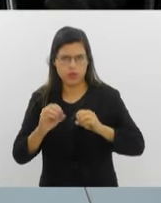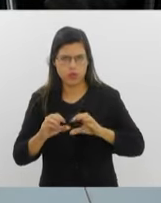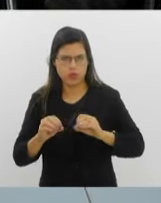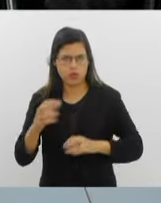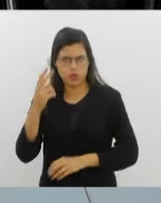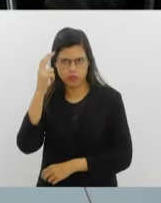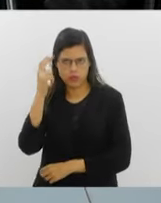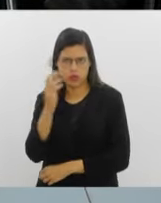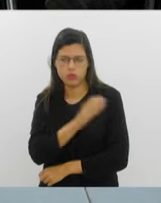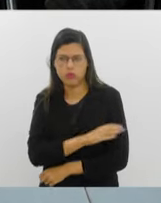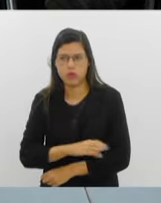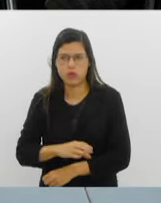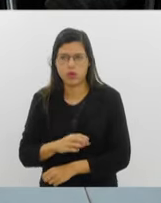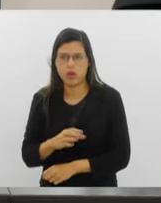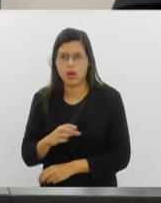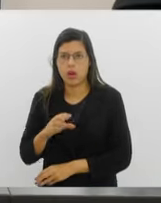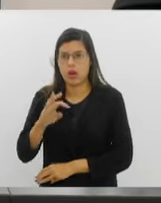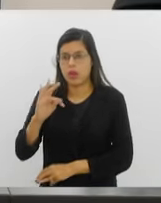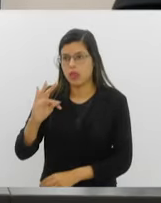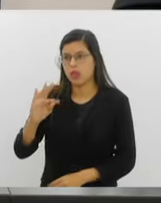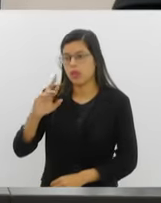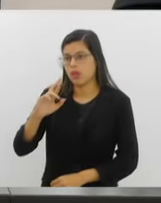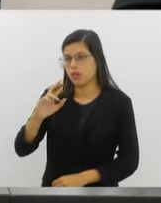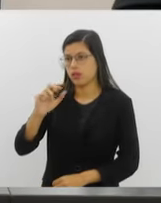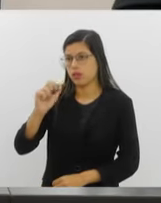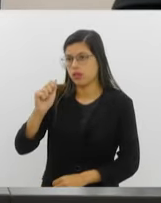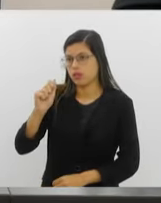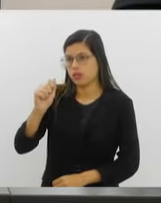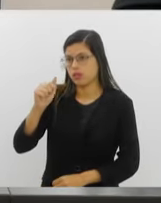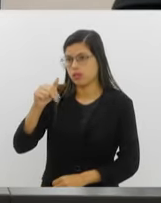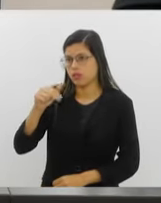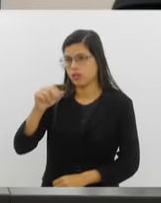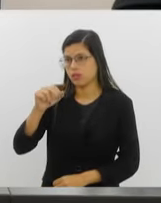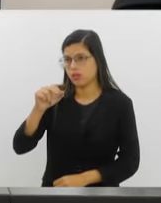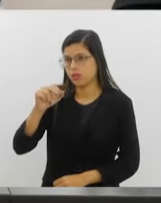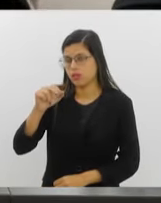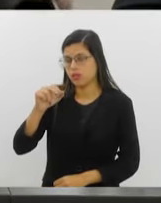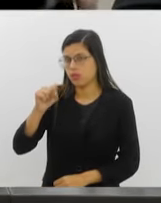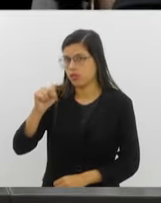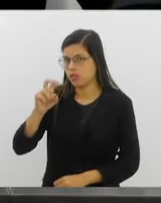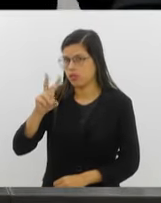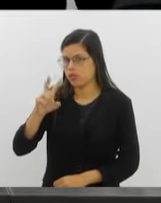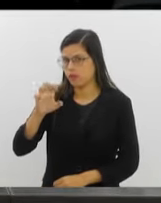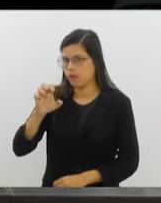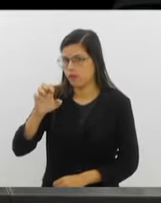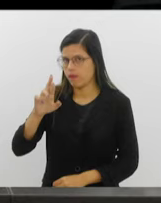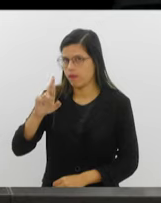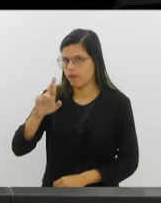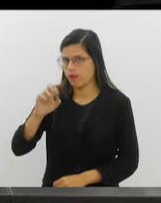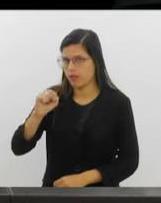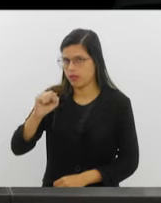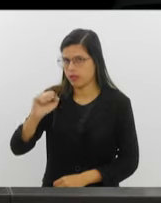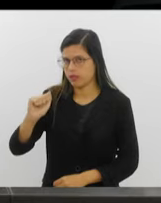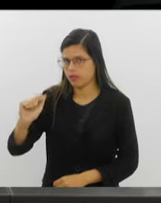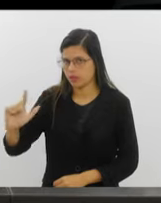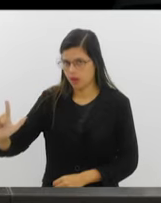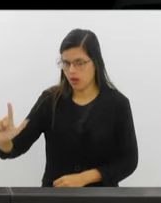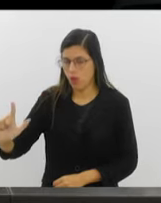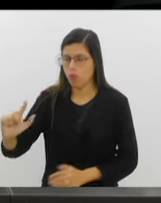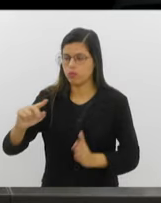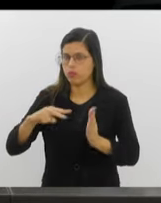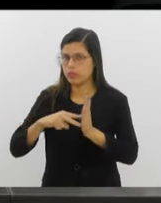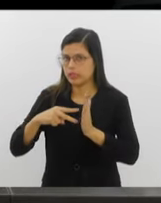Luiz Paulo. Transversalidade não tem relação nenhuma com questão de ser optativo, não. Não, exatamente. Transversal significa